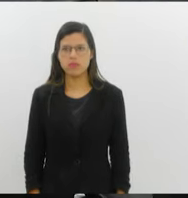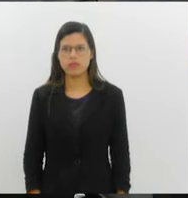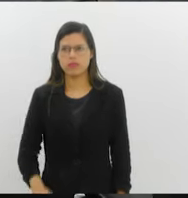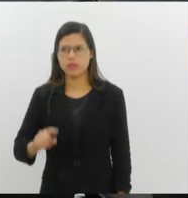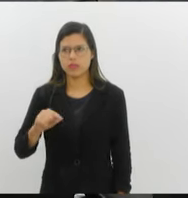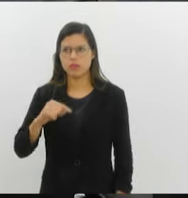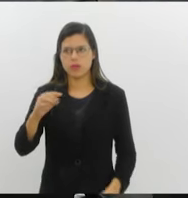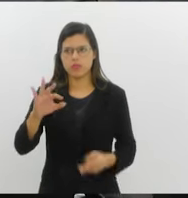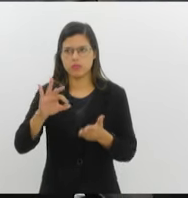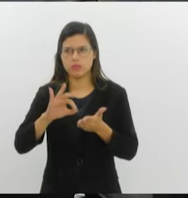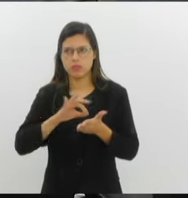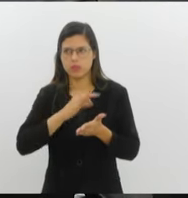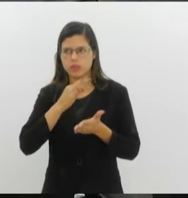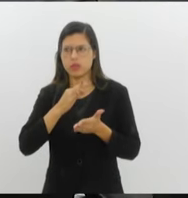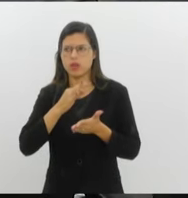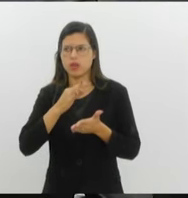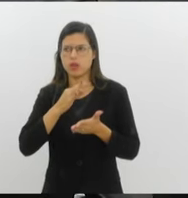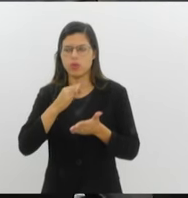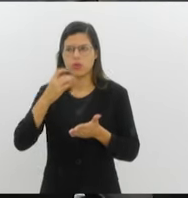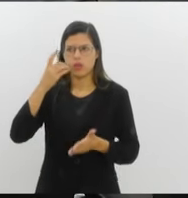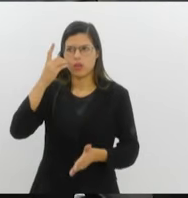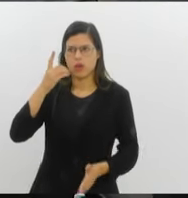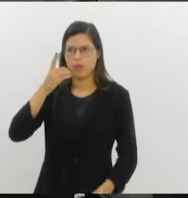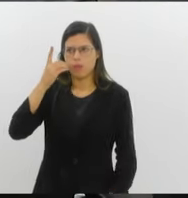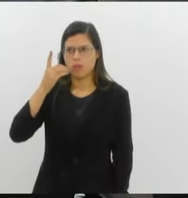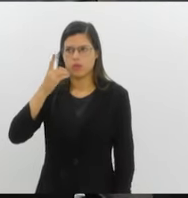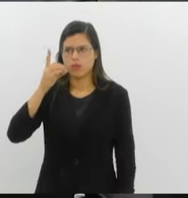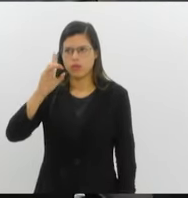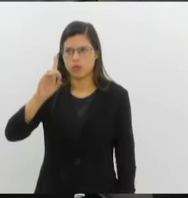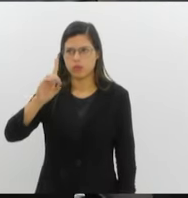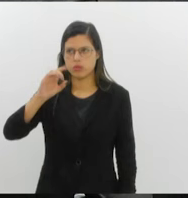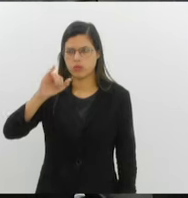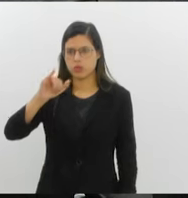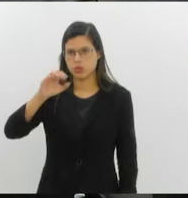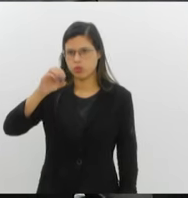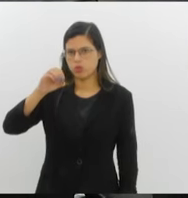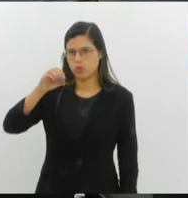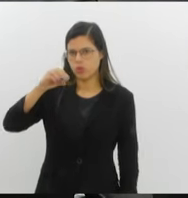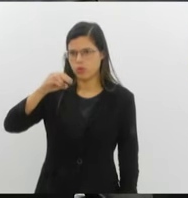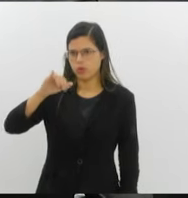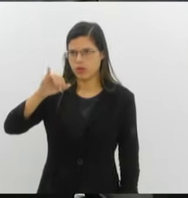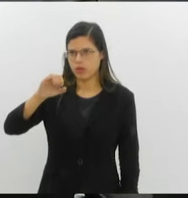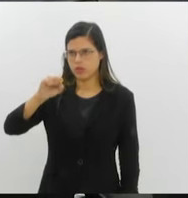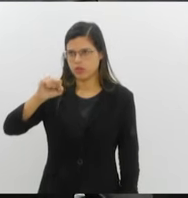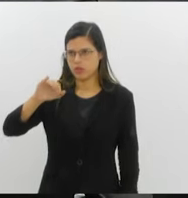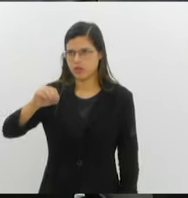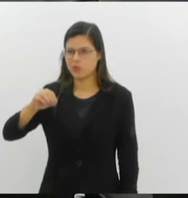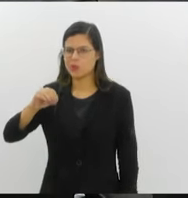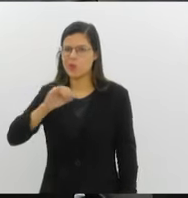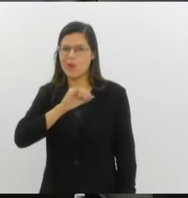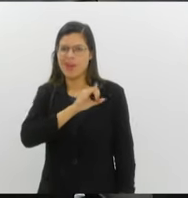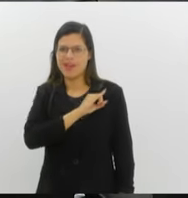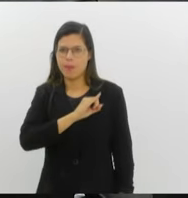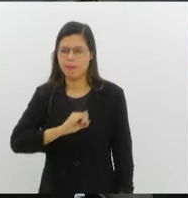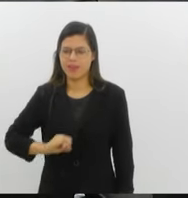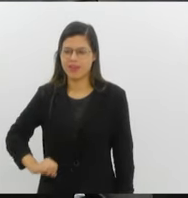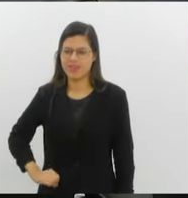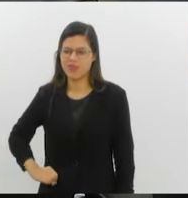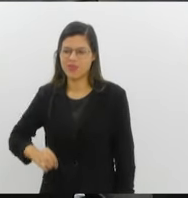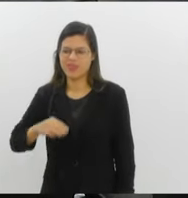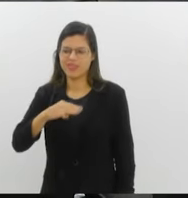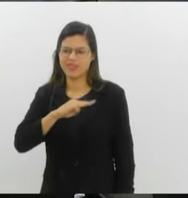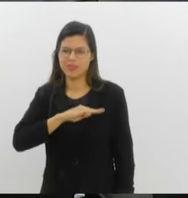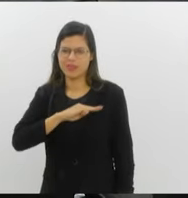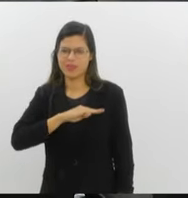Próximo orador inscrito é o nobre deputado Dionísio Lins, Imperador de Madureira, que dispõe de 10